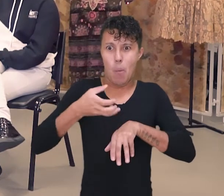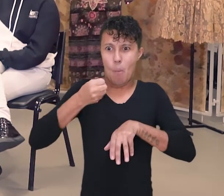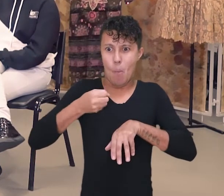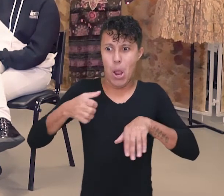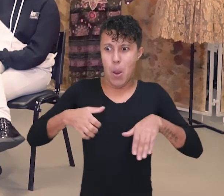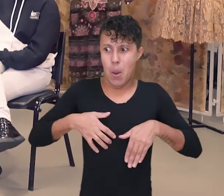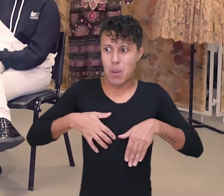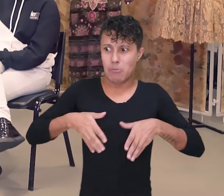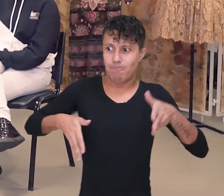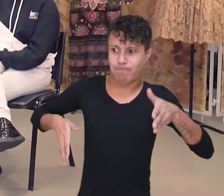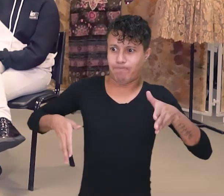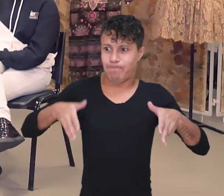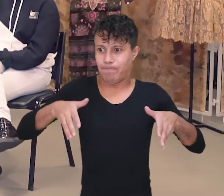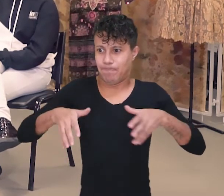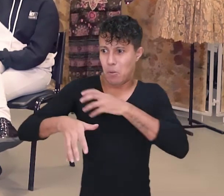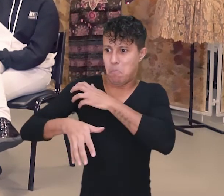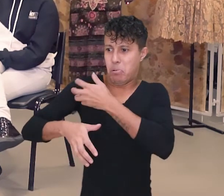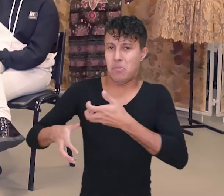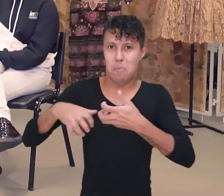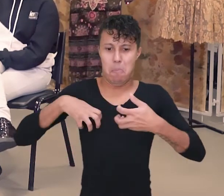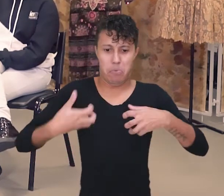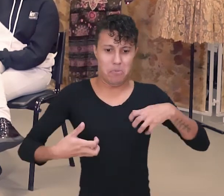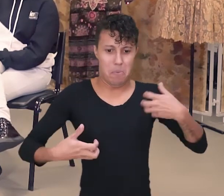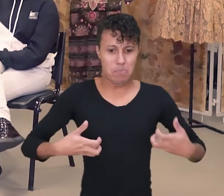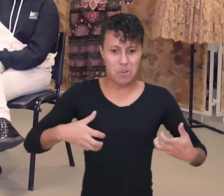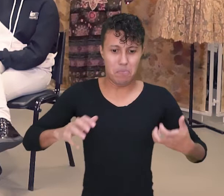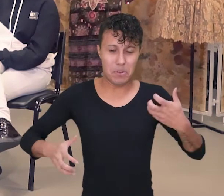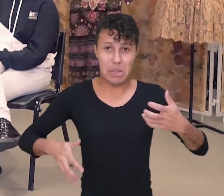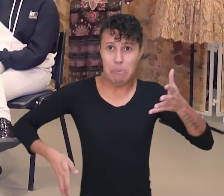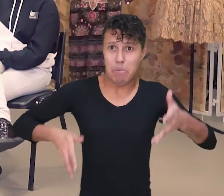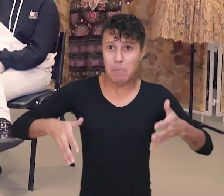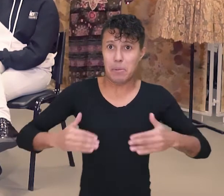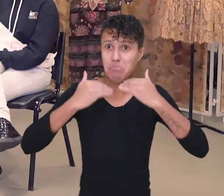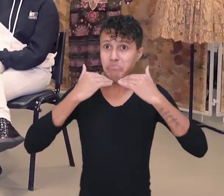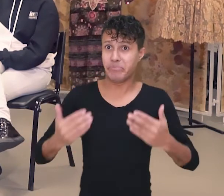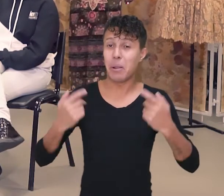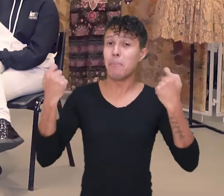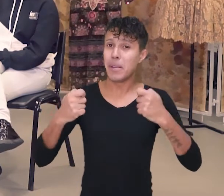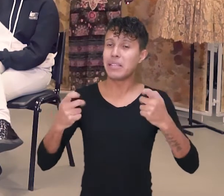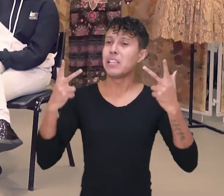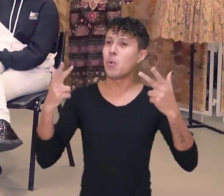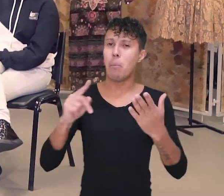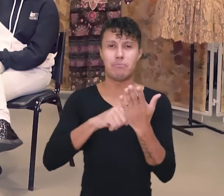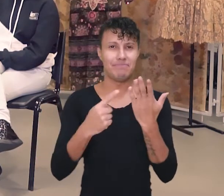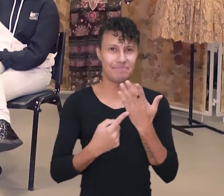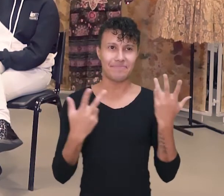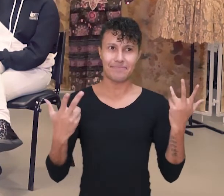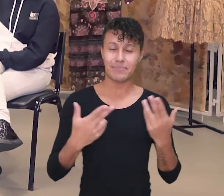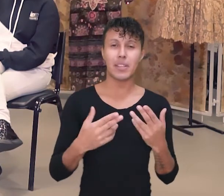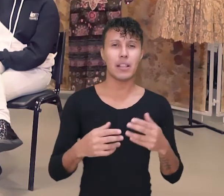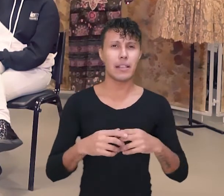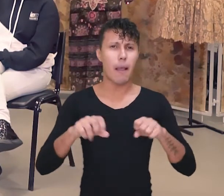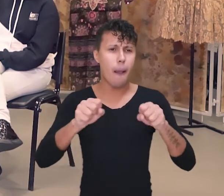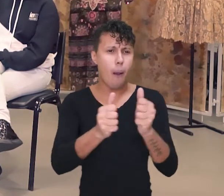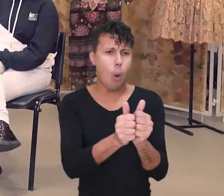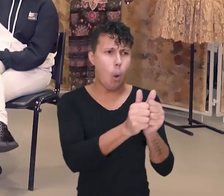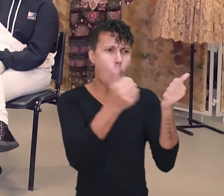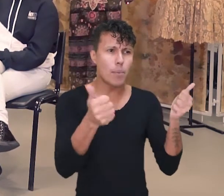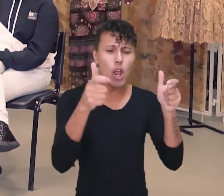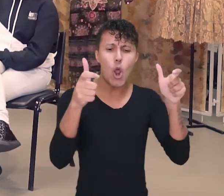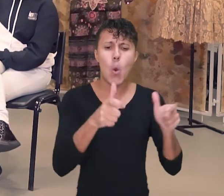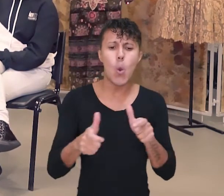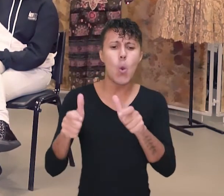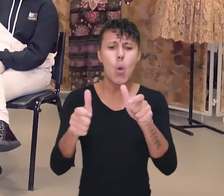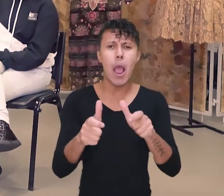aquilo vai romper. É preciso, senão o movimento não acontece. E eu acho que essa ruptura ela está nesse